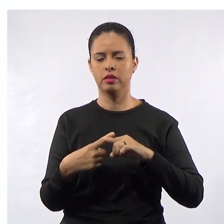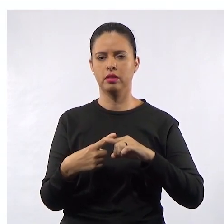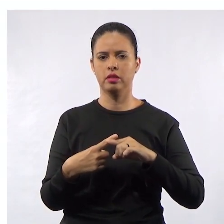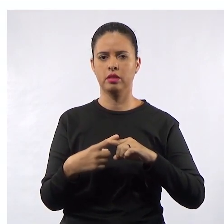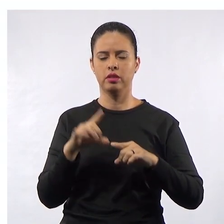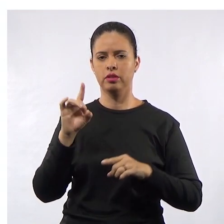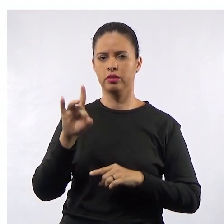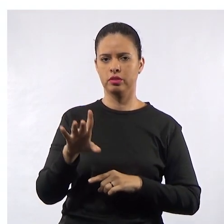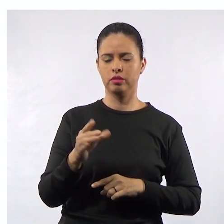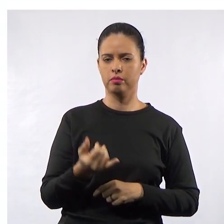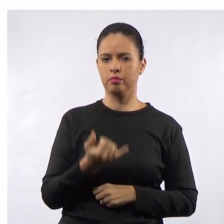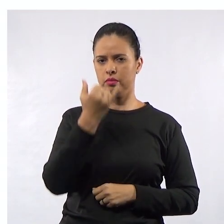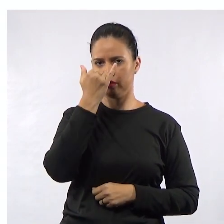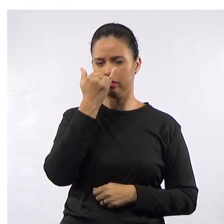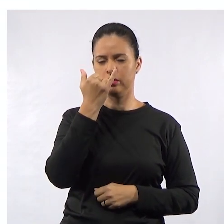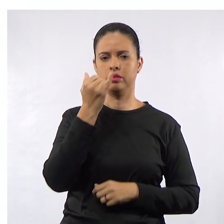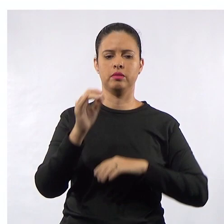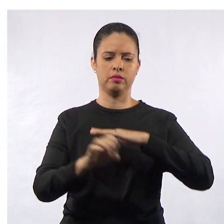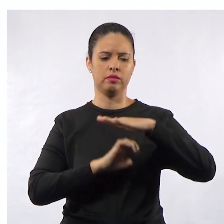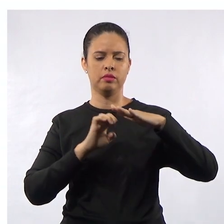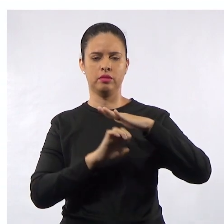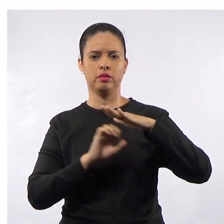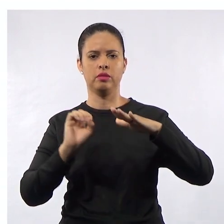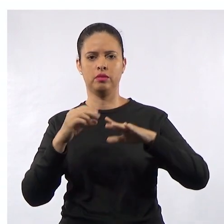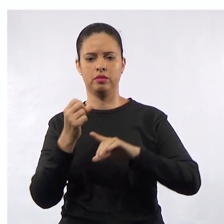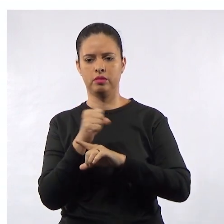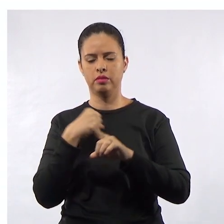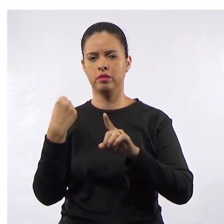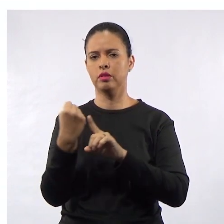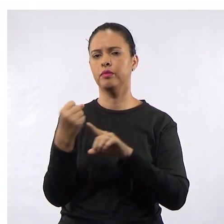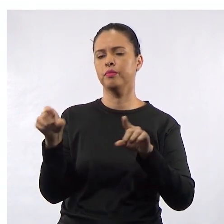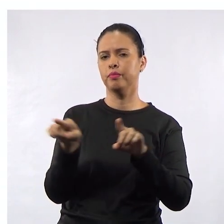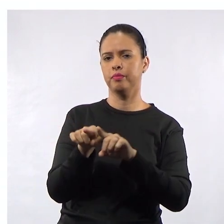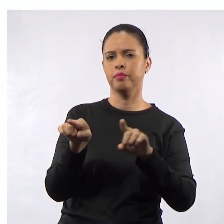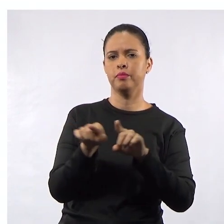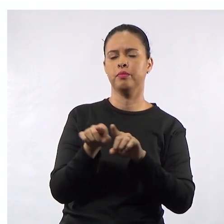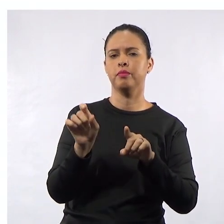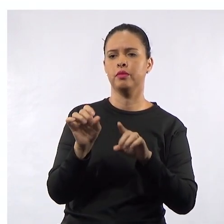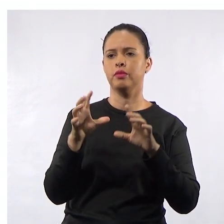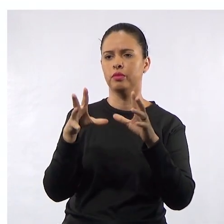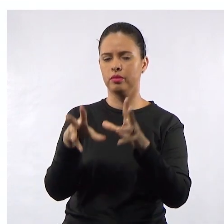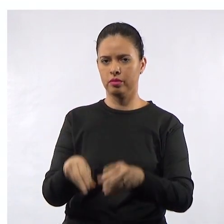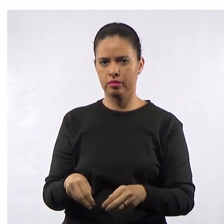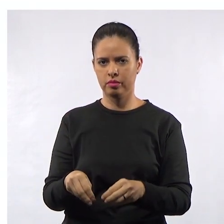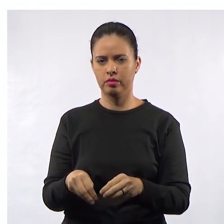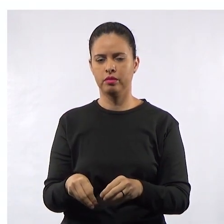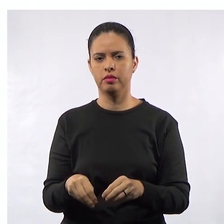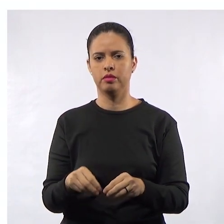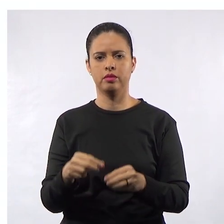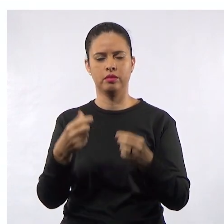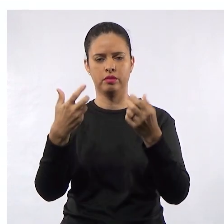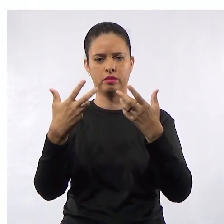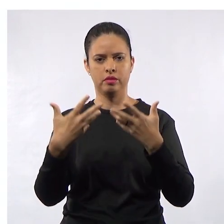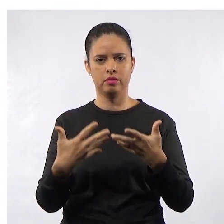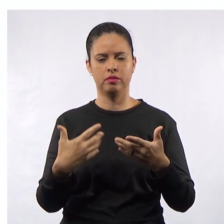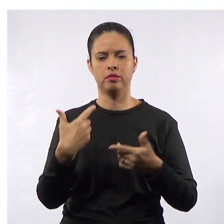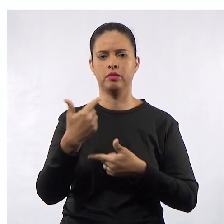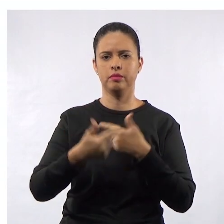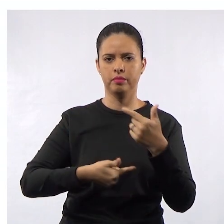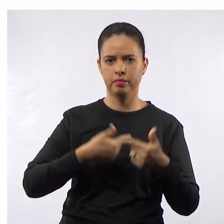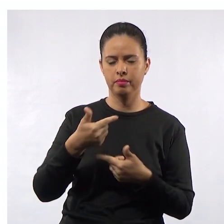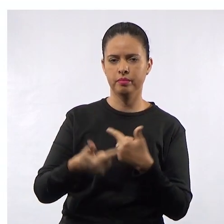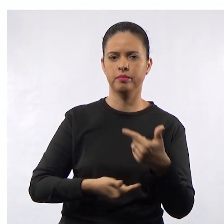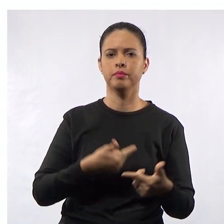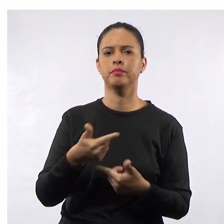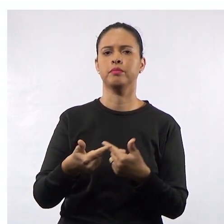porque não só prejudica o empresário ou a sociedade empresária mas também prejudica todos os demais e aqui a gente vai falar